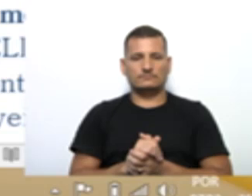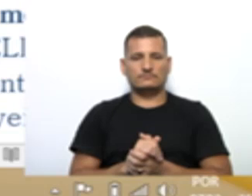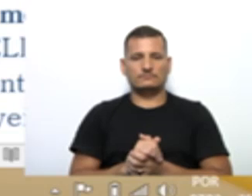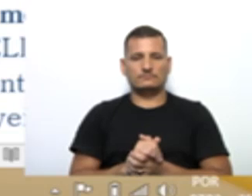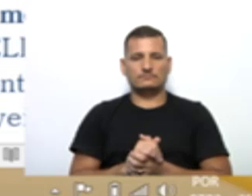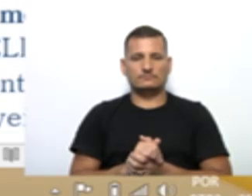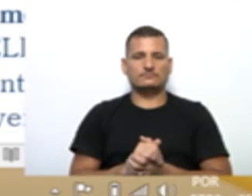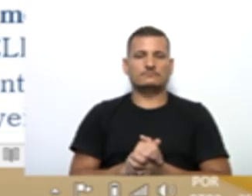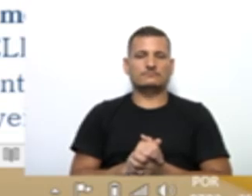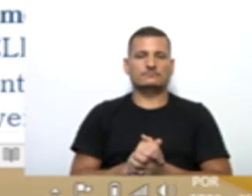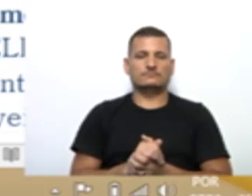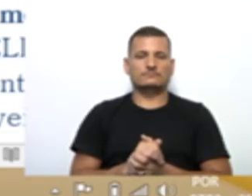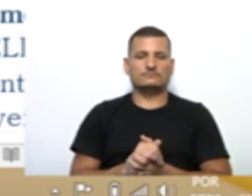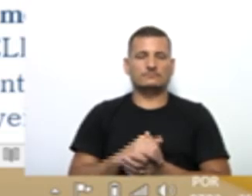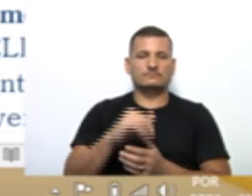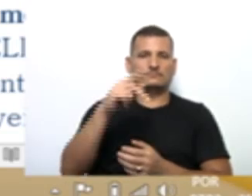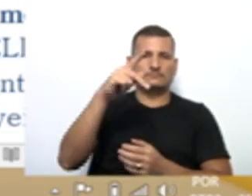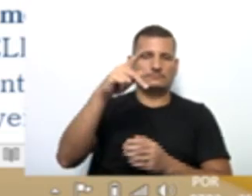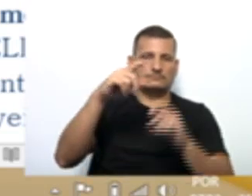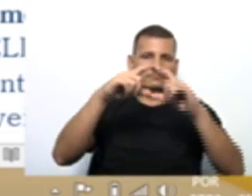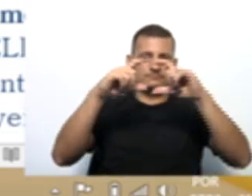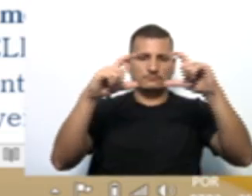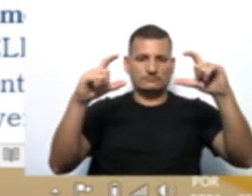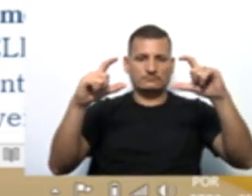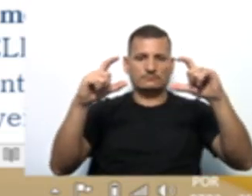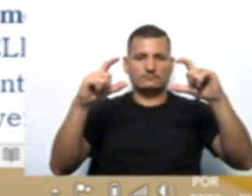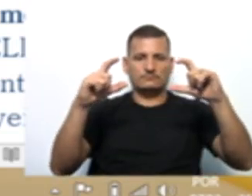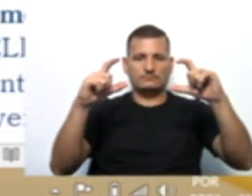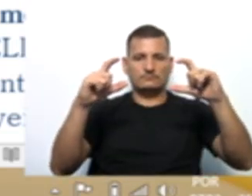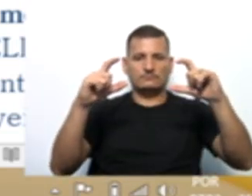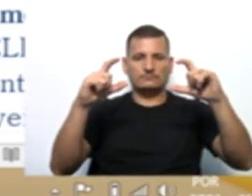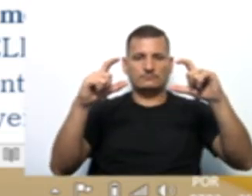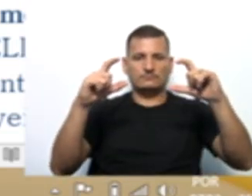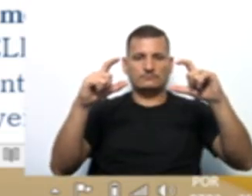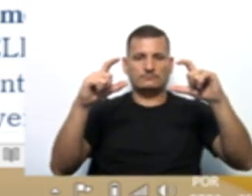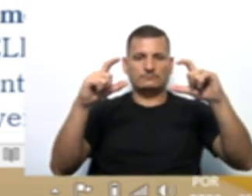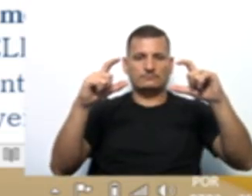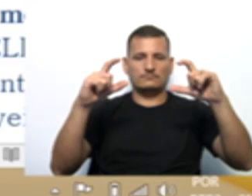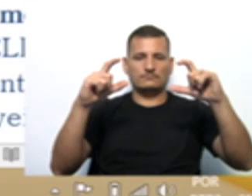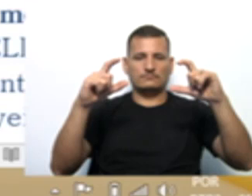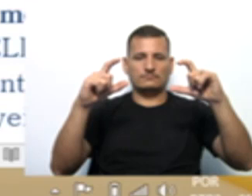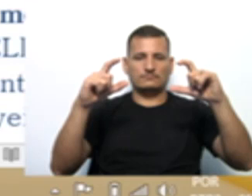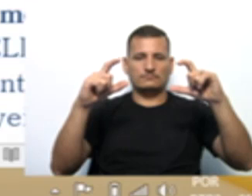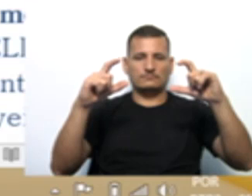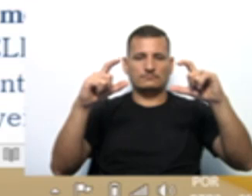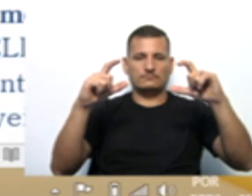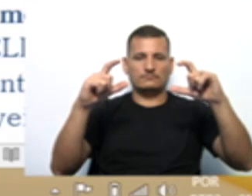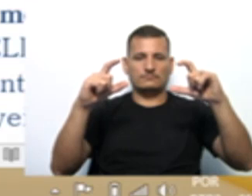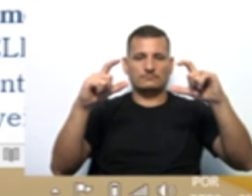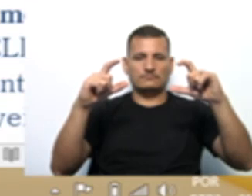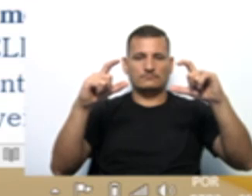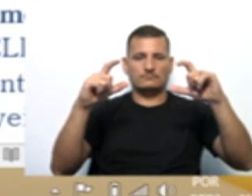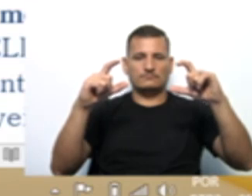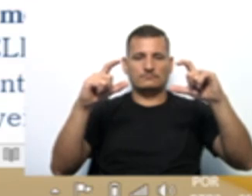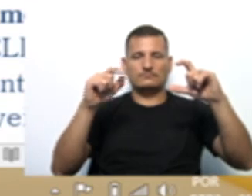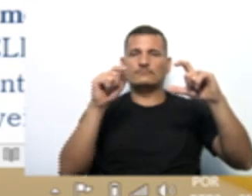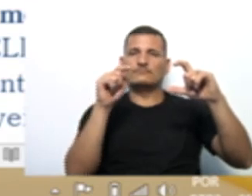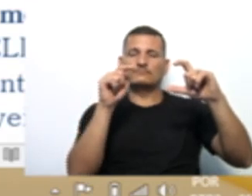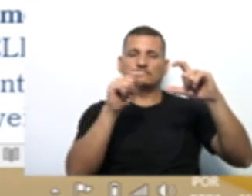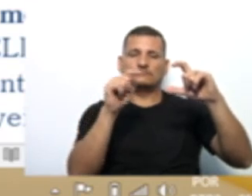recuo o parágrafo da primeira linha e o recuo quando é utilizado em citações. Então, aqui nós